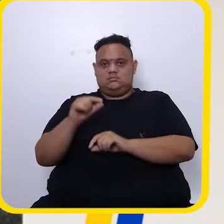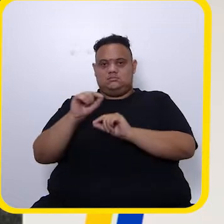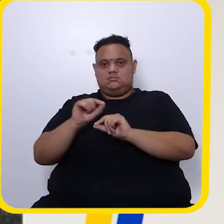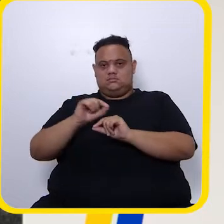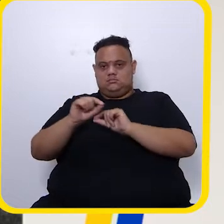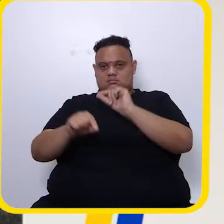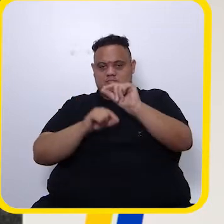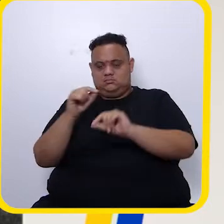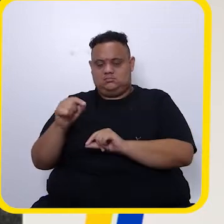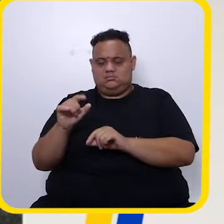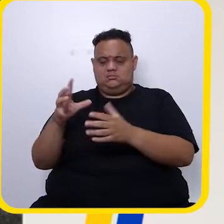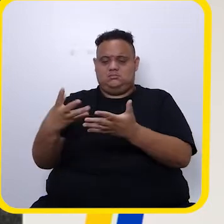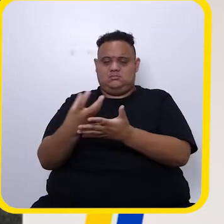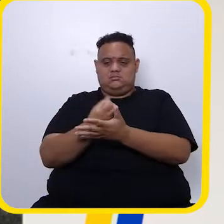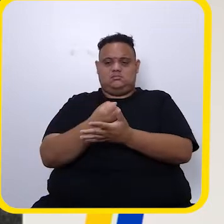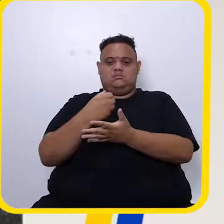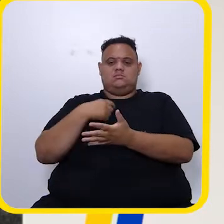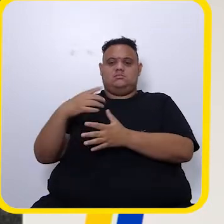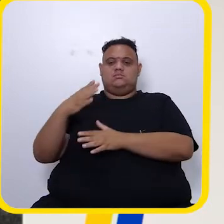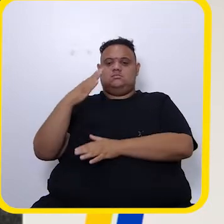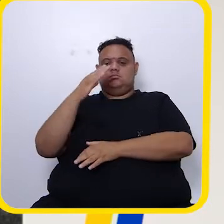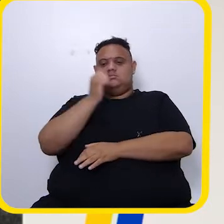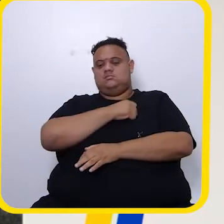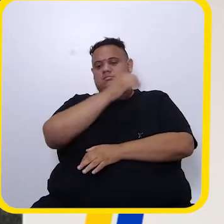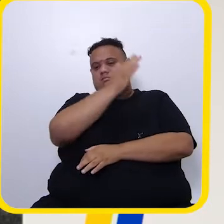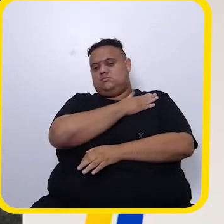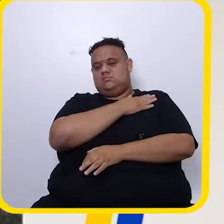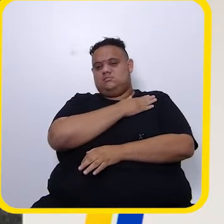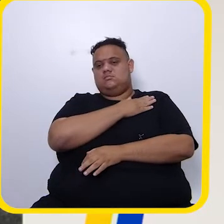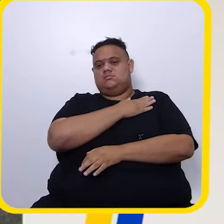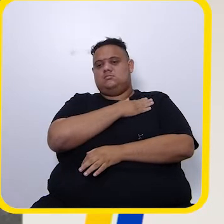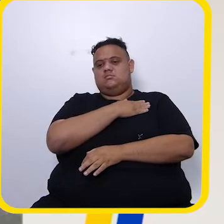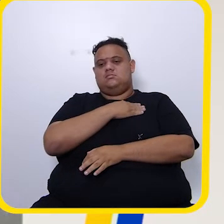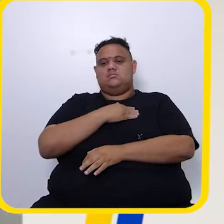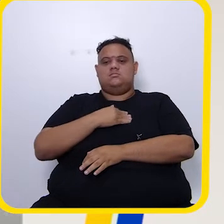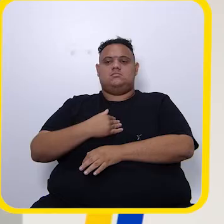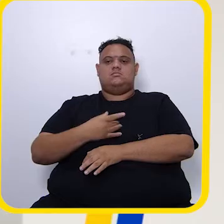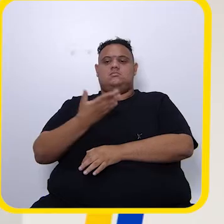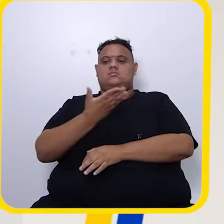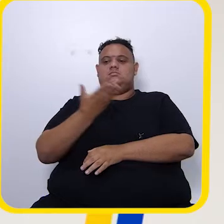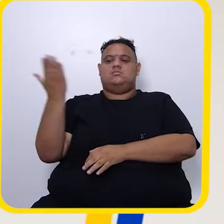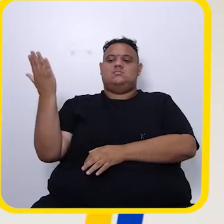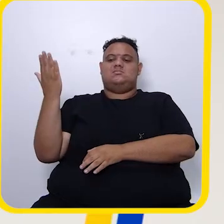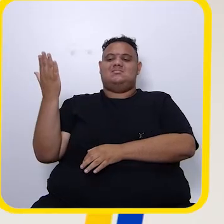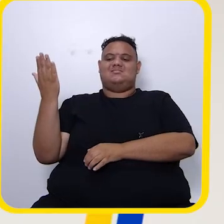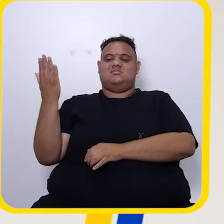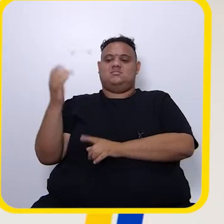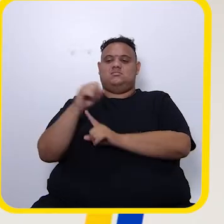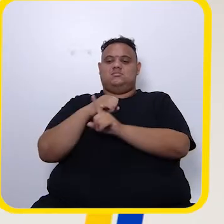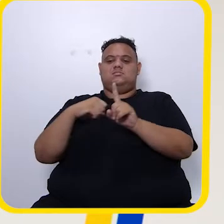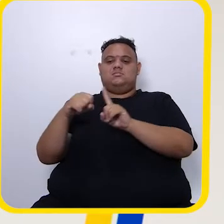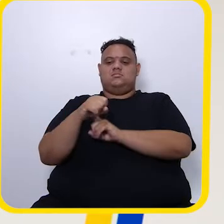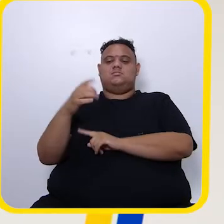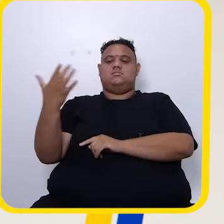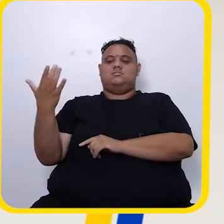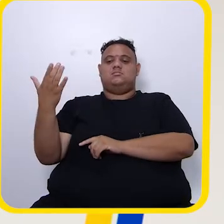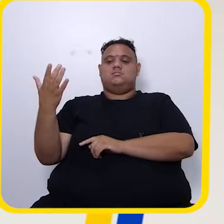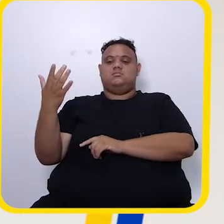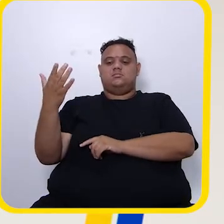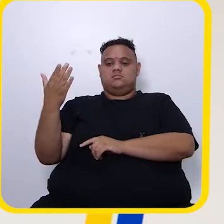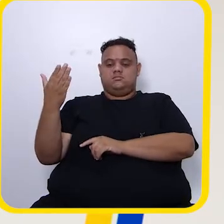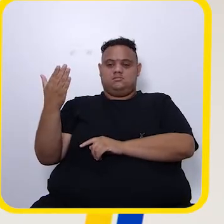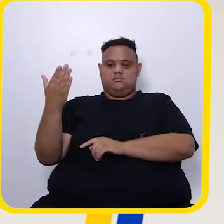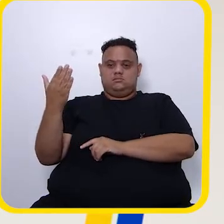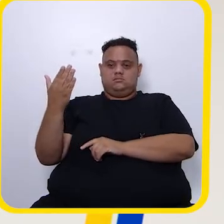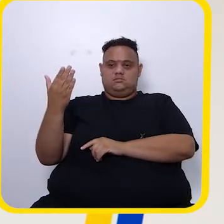implantação do regime comunista, da ditadura comunista em Cuba. E aí, esse socialismo em Cuba,